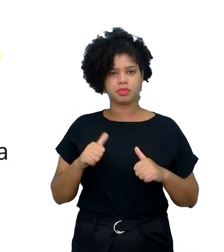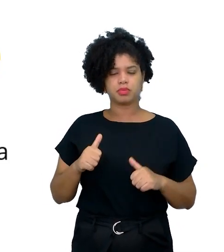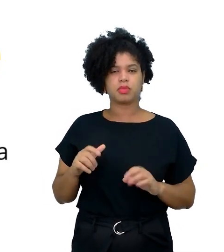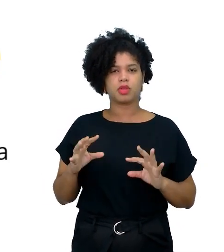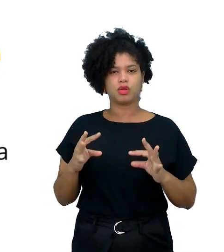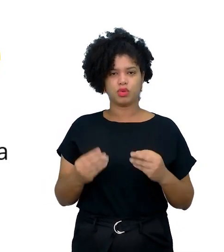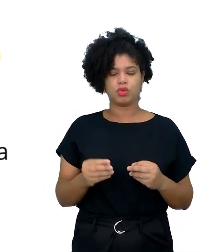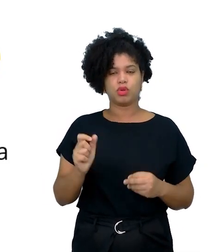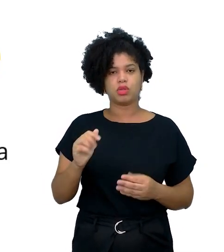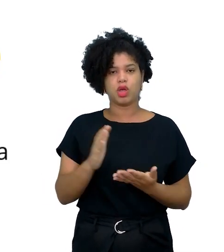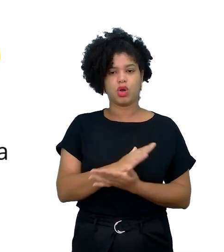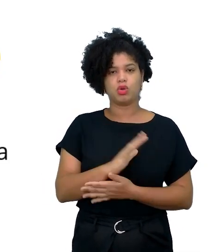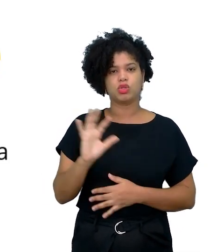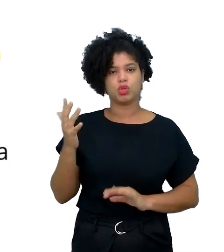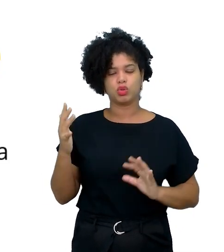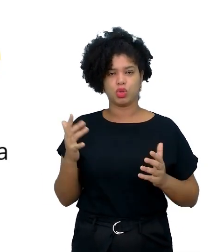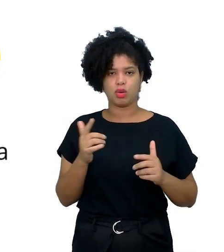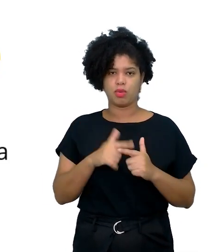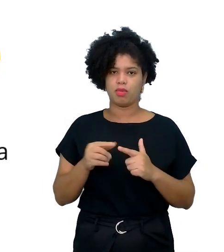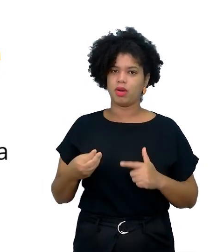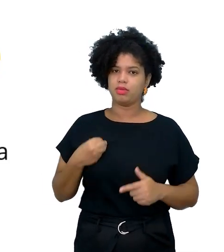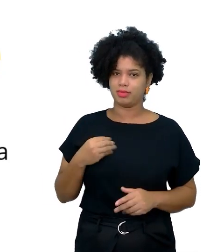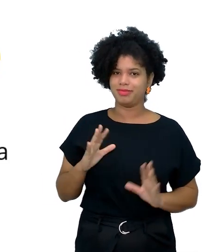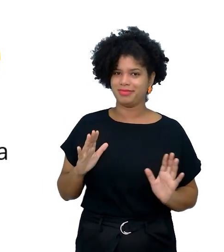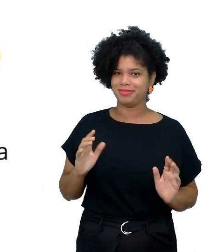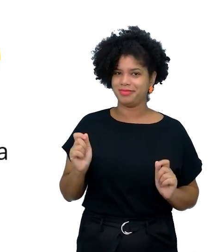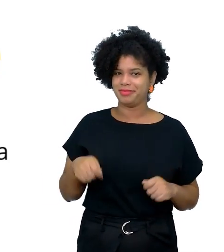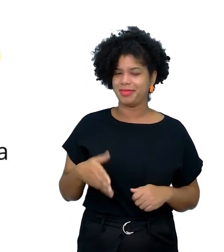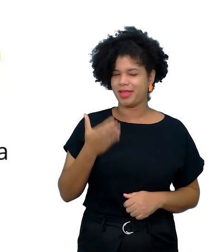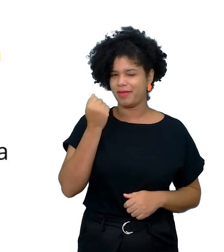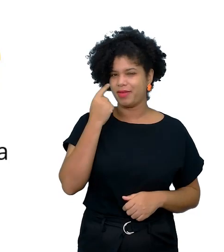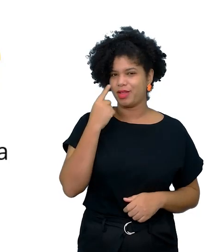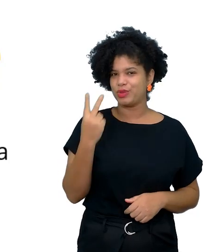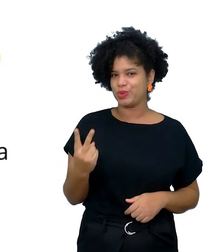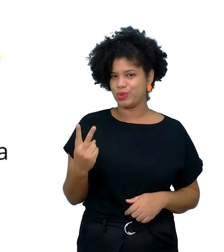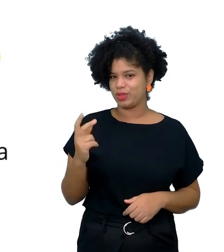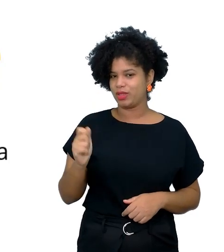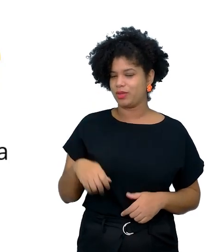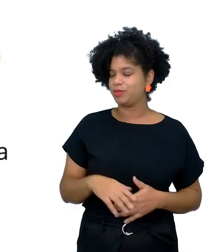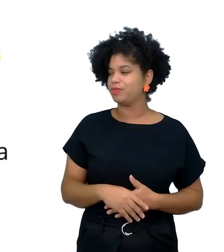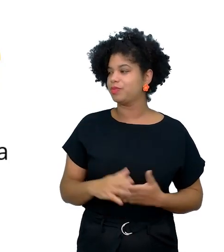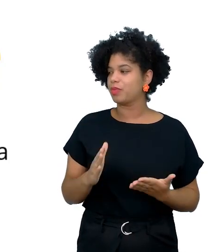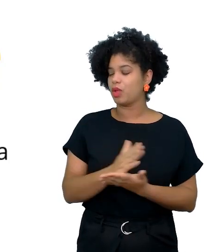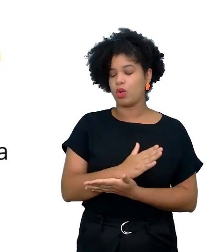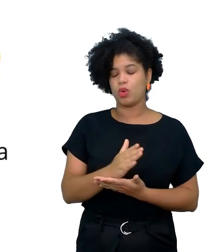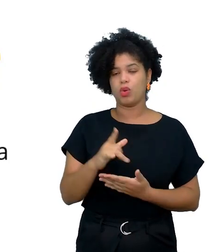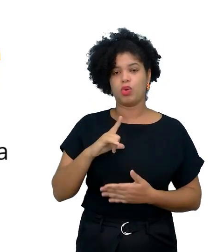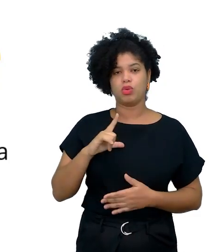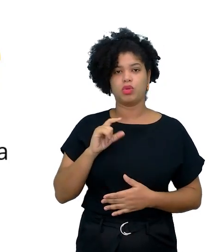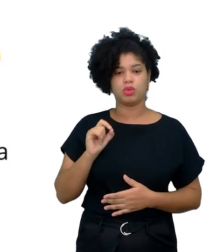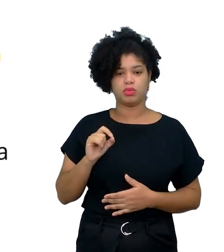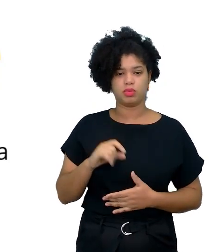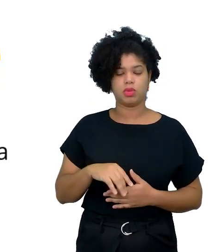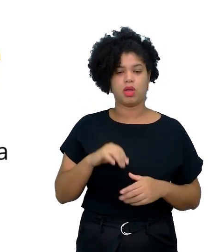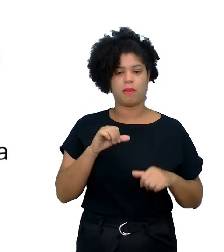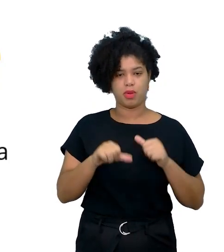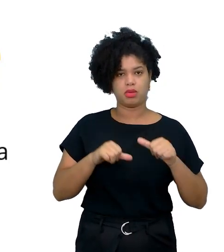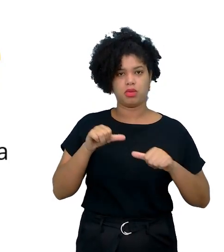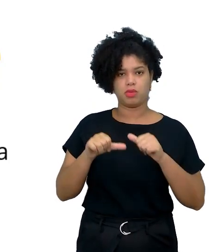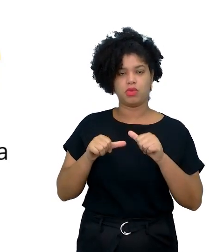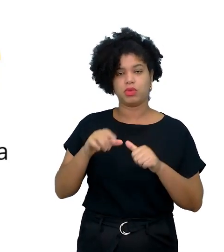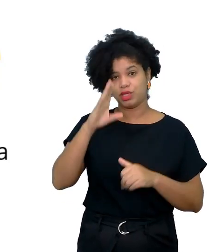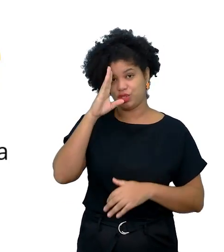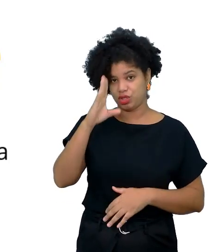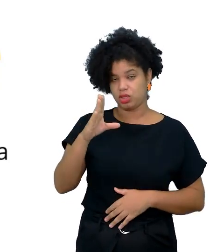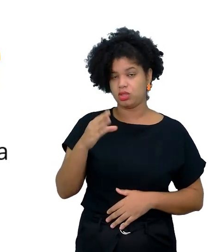essas situações, problemas aqui. Nós vamos ver duas delas. Então, as situações aqui de transformação